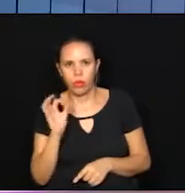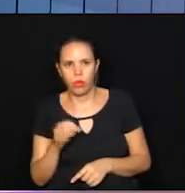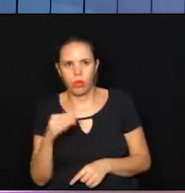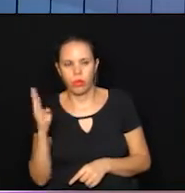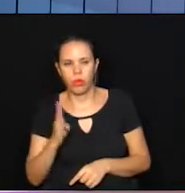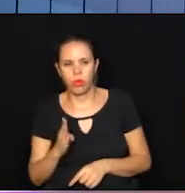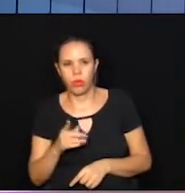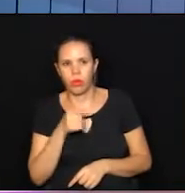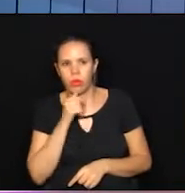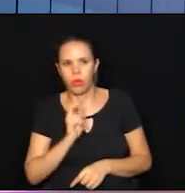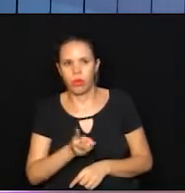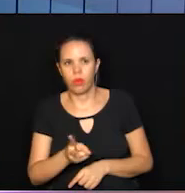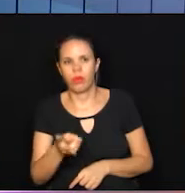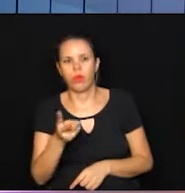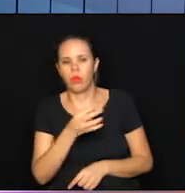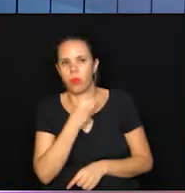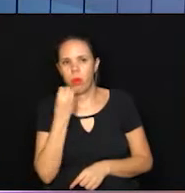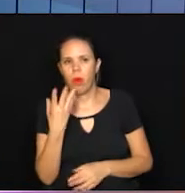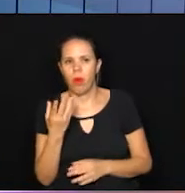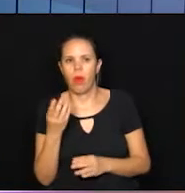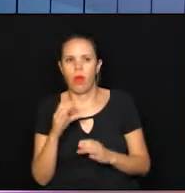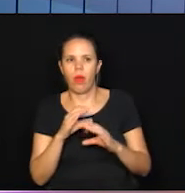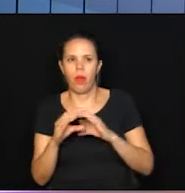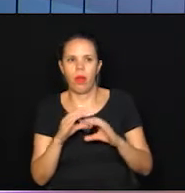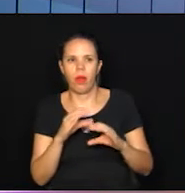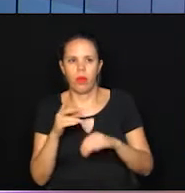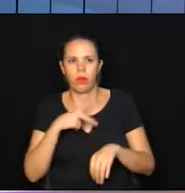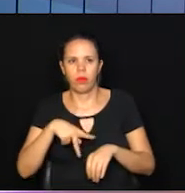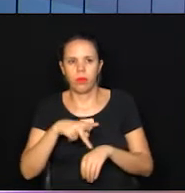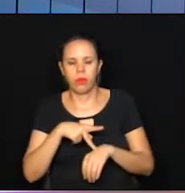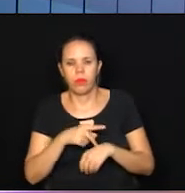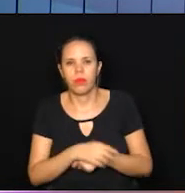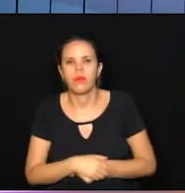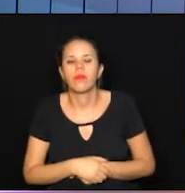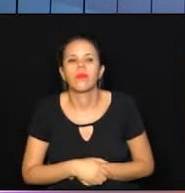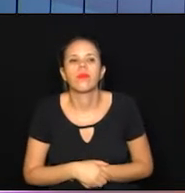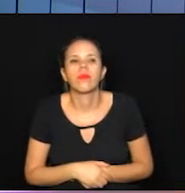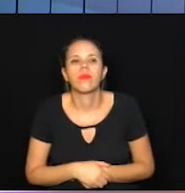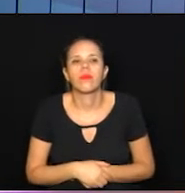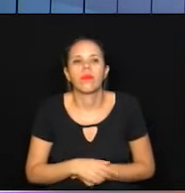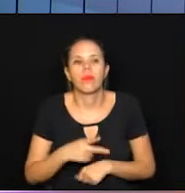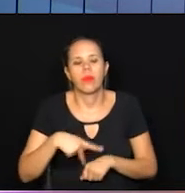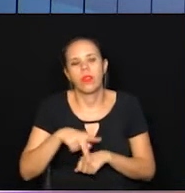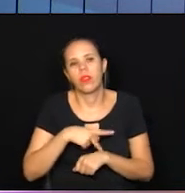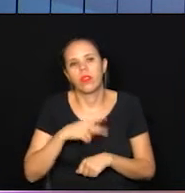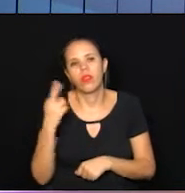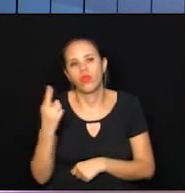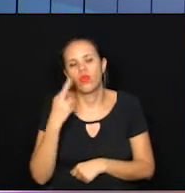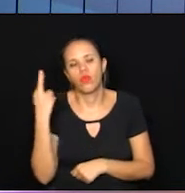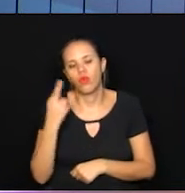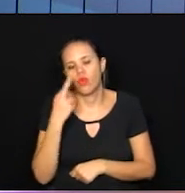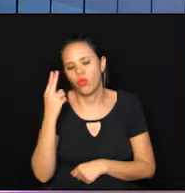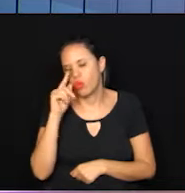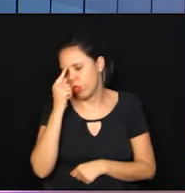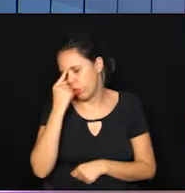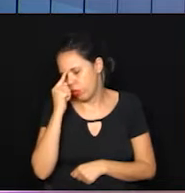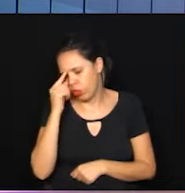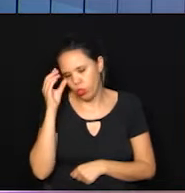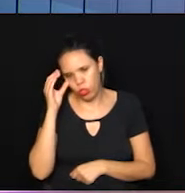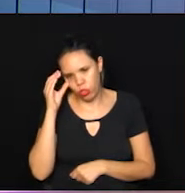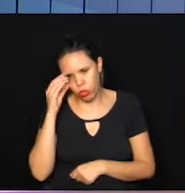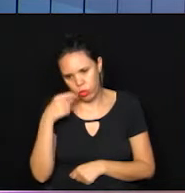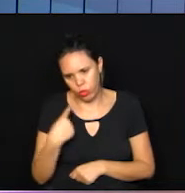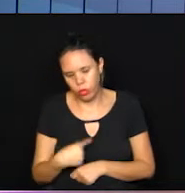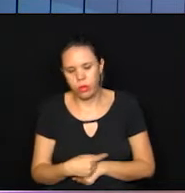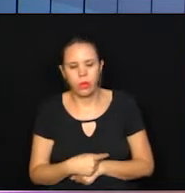Brasil continua com um bom relacionamento com esses países? Com a China, a Rússia, a Índia?